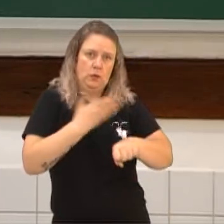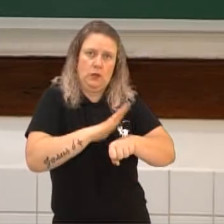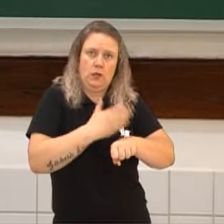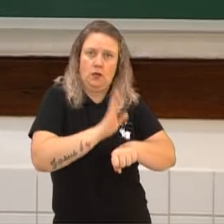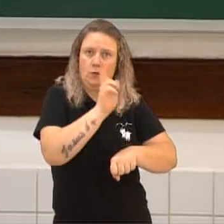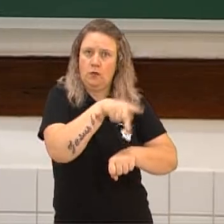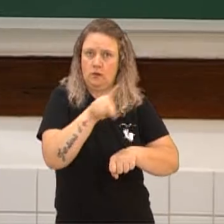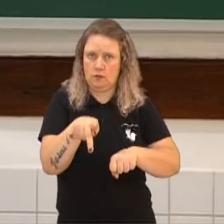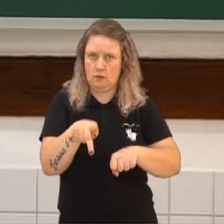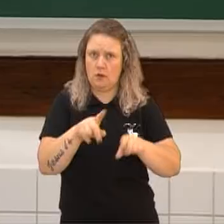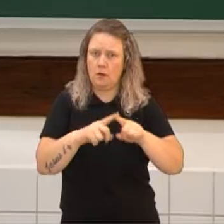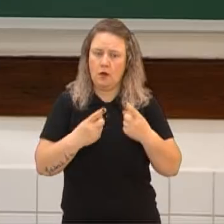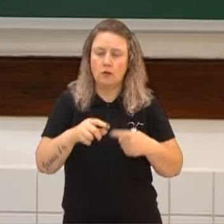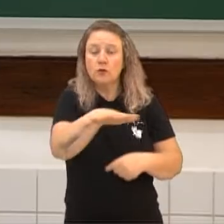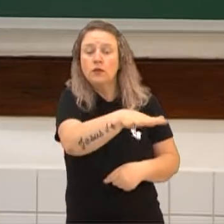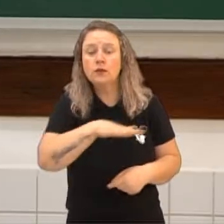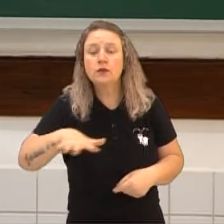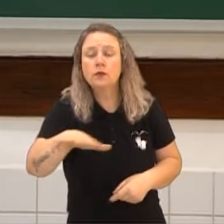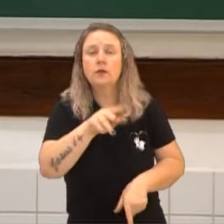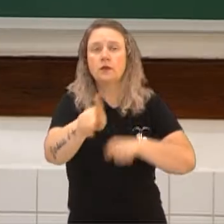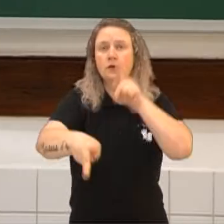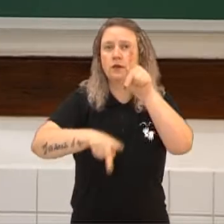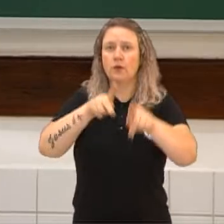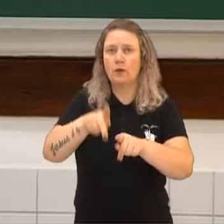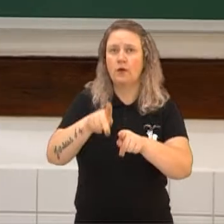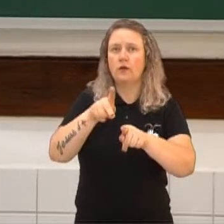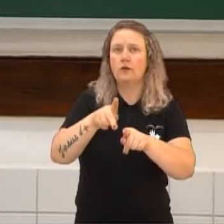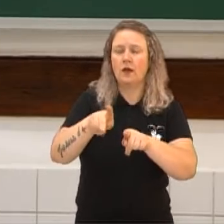ela ensina do jeito dela, da forma como ela